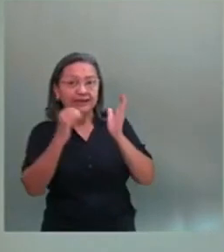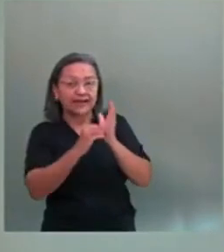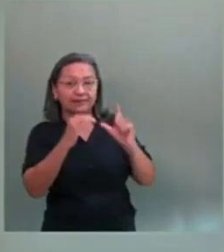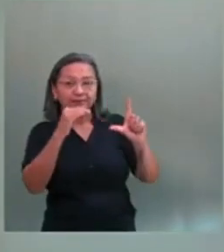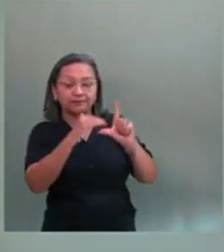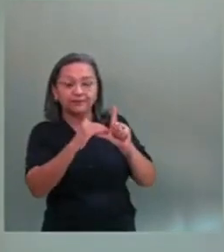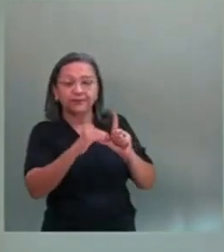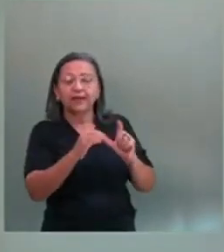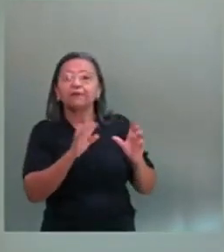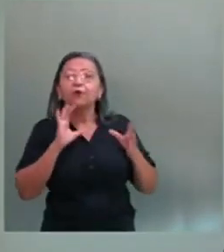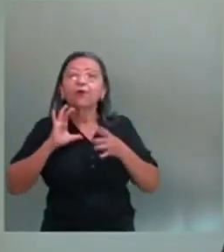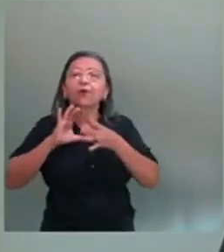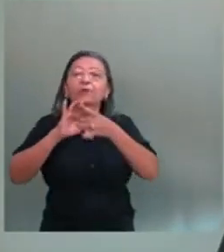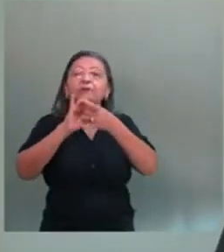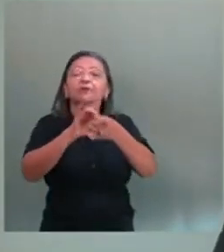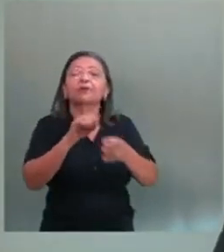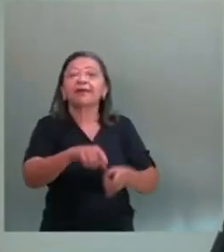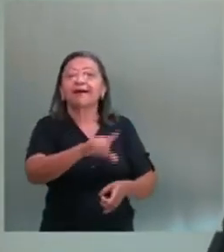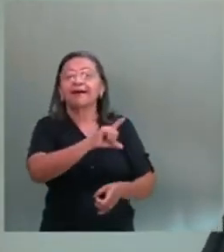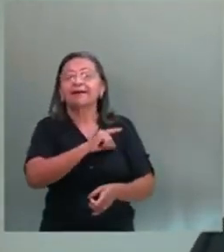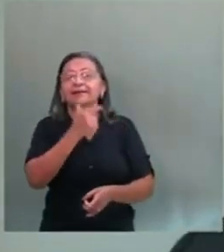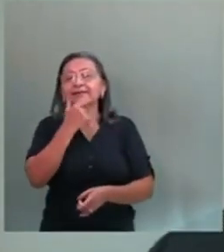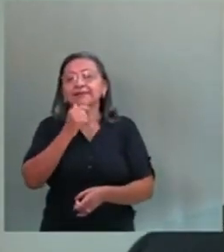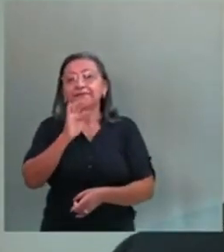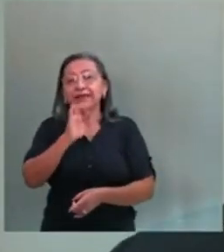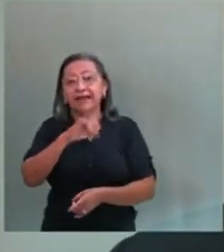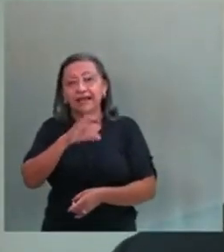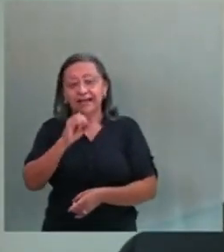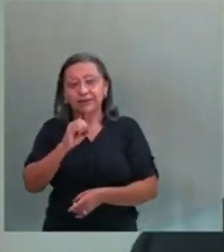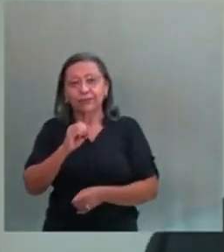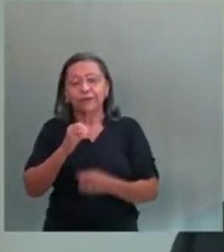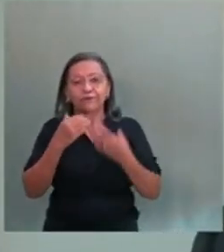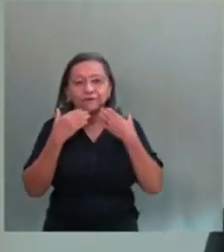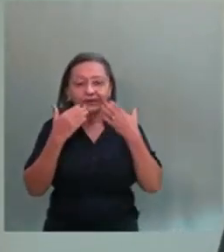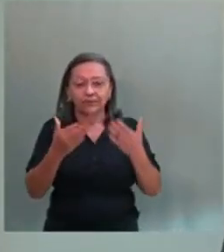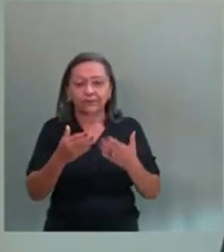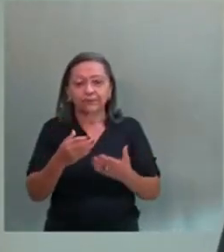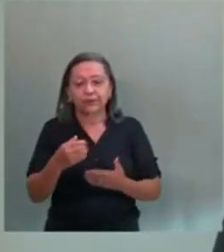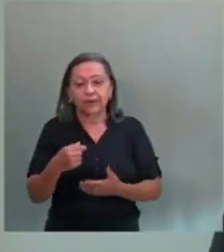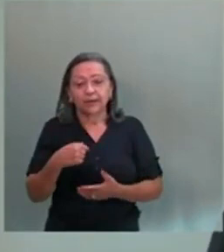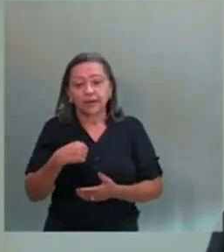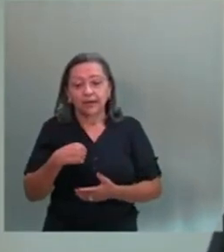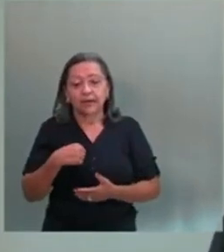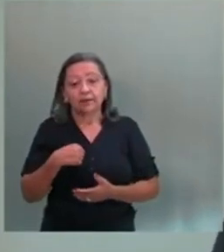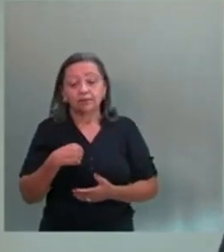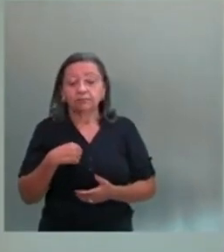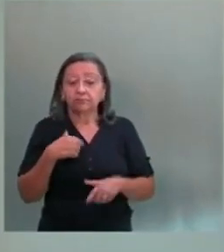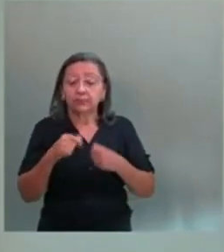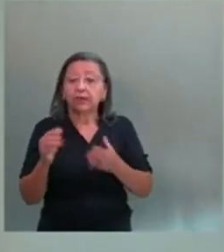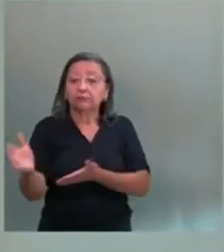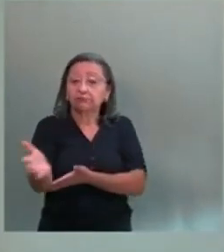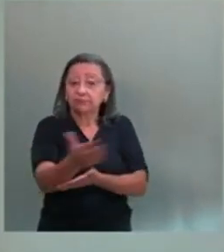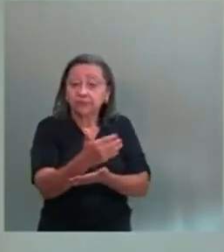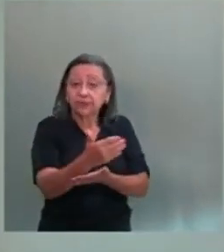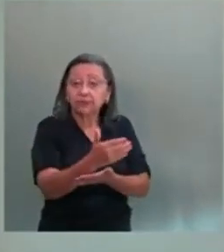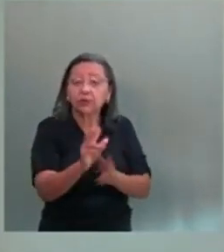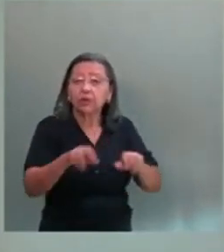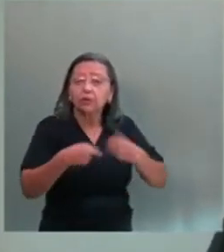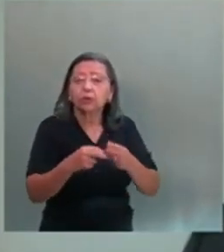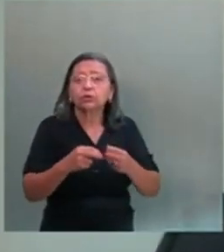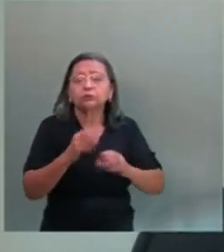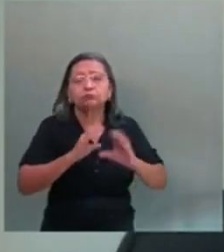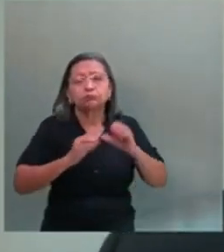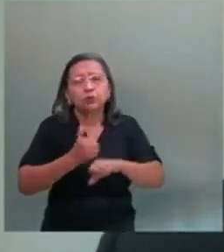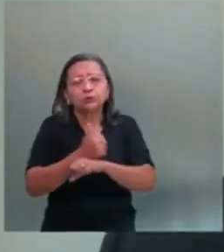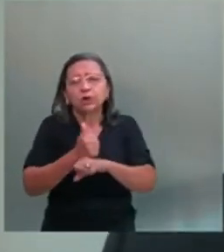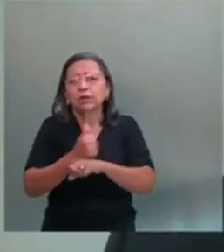apresentação do Fernando Paulino. Eu atuo na Embrapa e na Associação Brasileira de Comunicação Pública, ABC Pública, que reúne profissionais de comunicação,